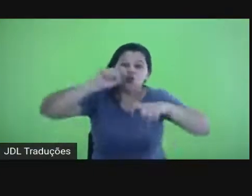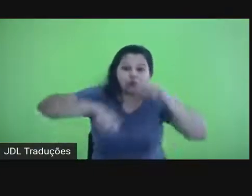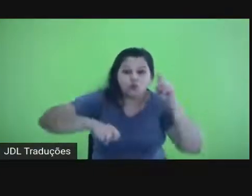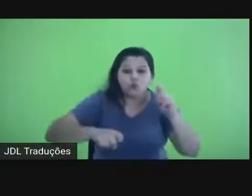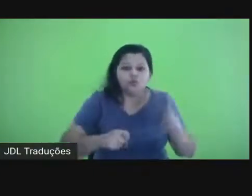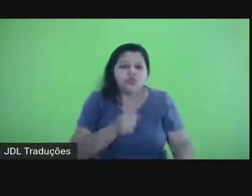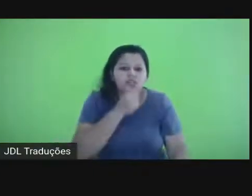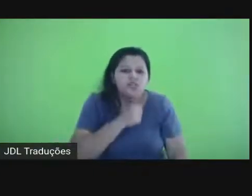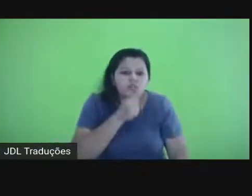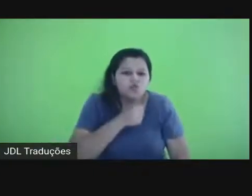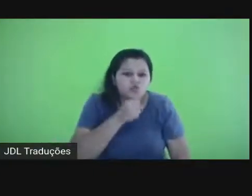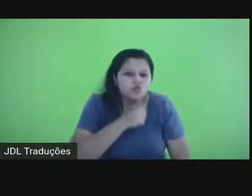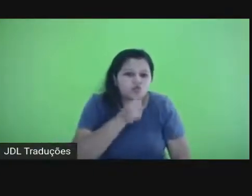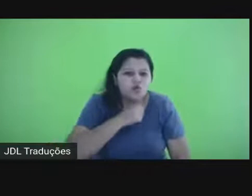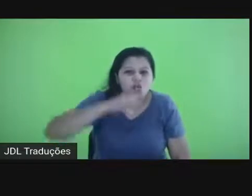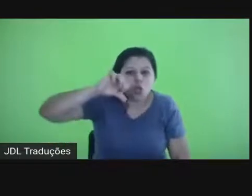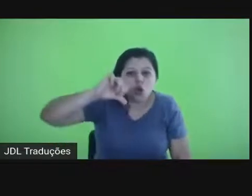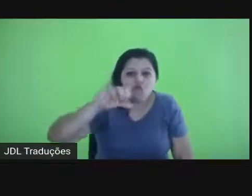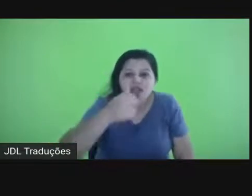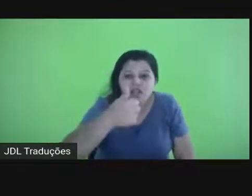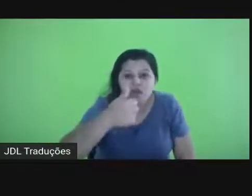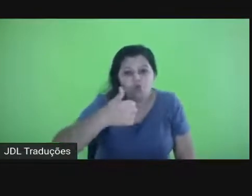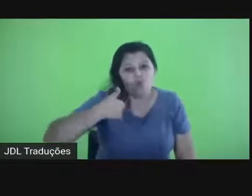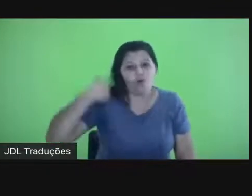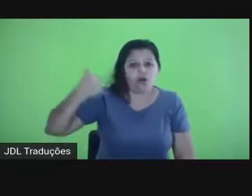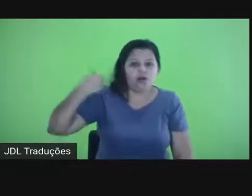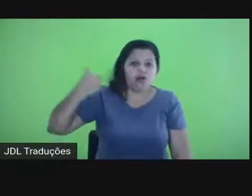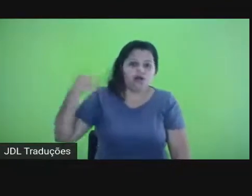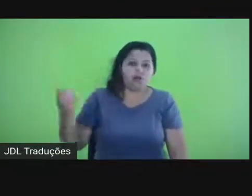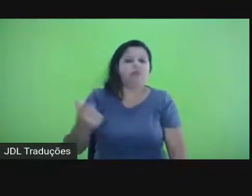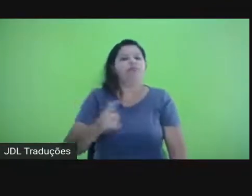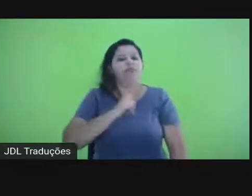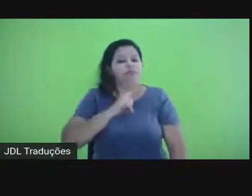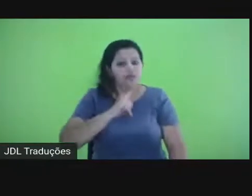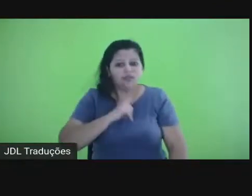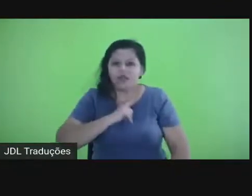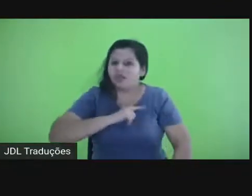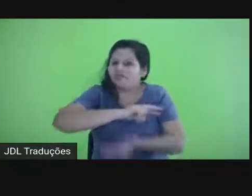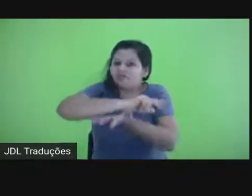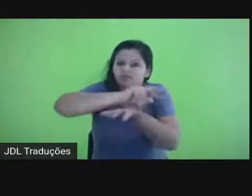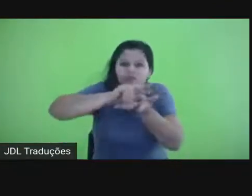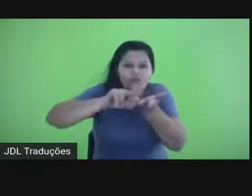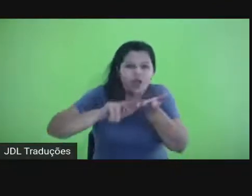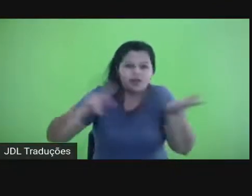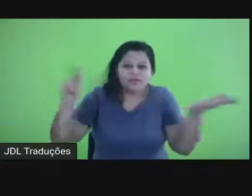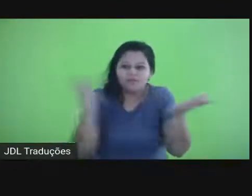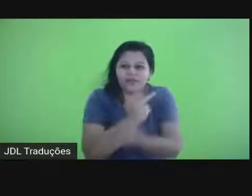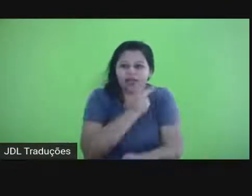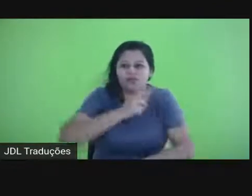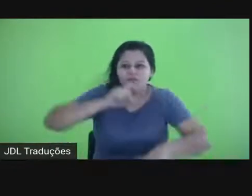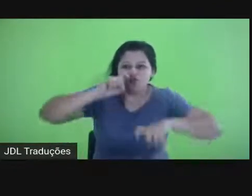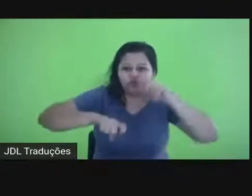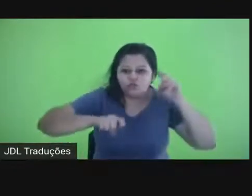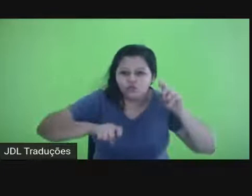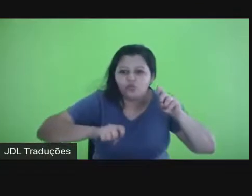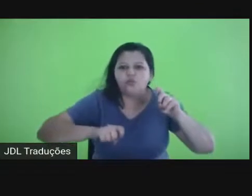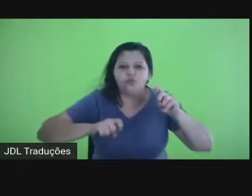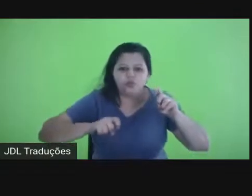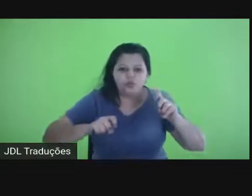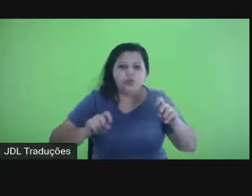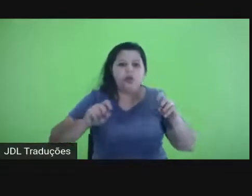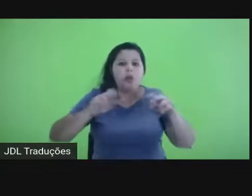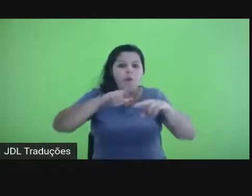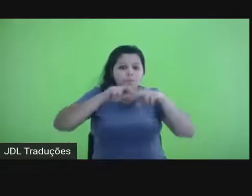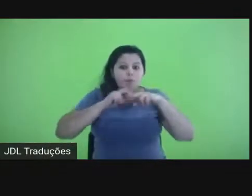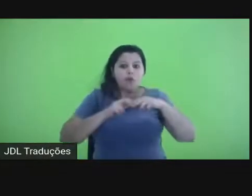de idade ou mais, enfim. Existem casos escabrosos de estupro, e aí a gente pode dizer o seguinte: as relações de